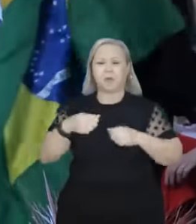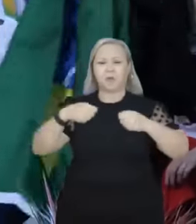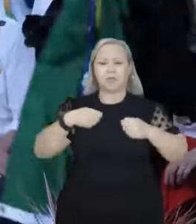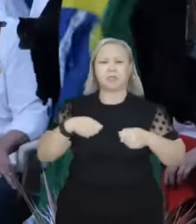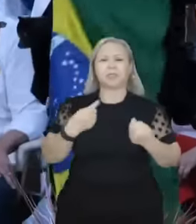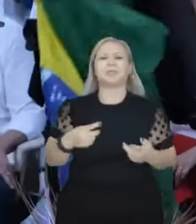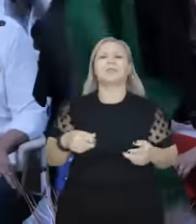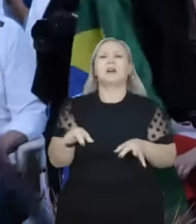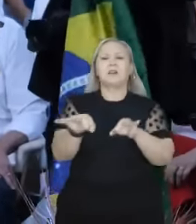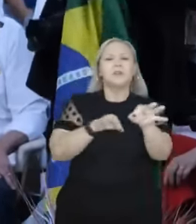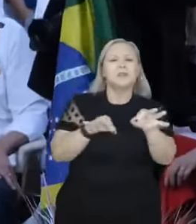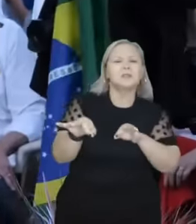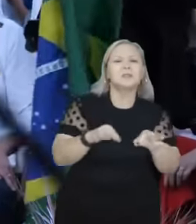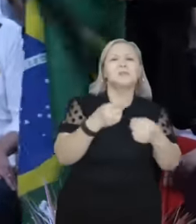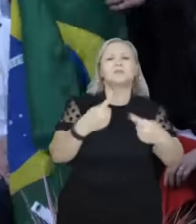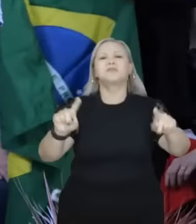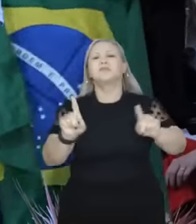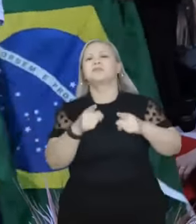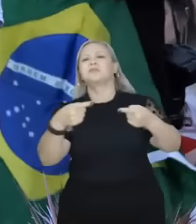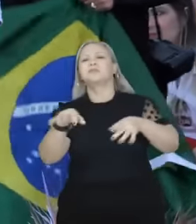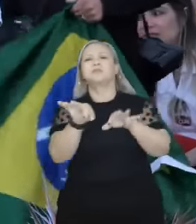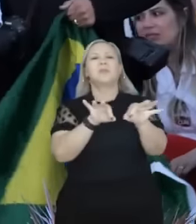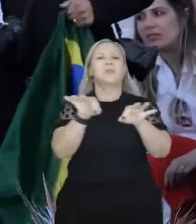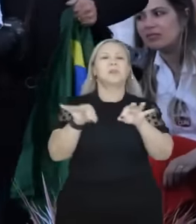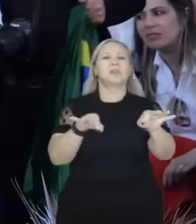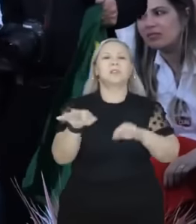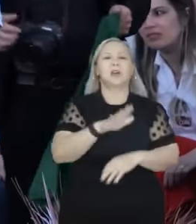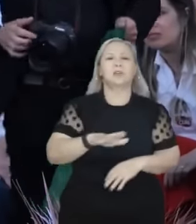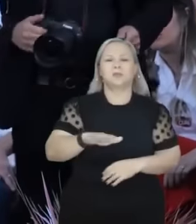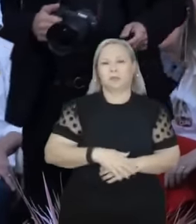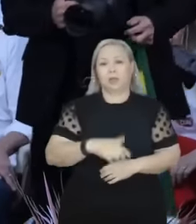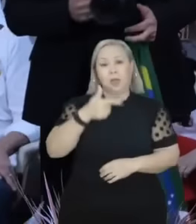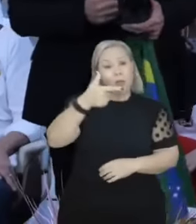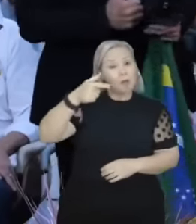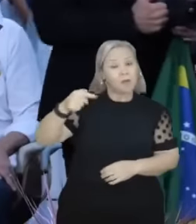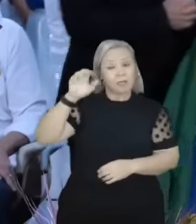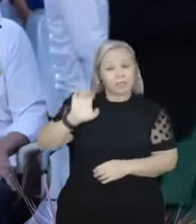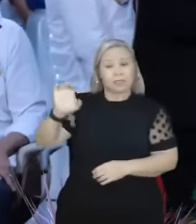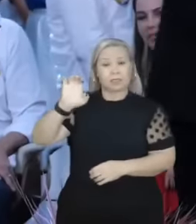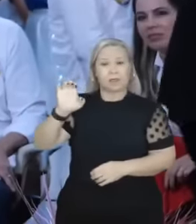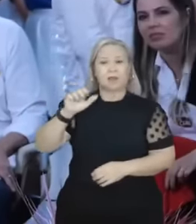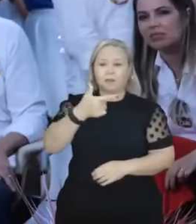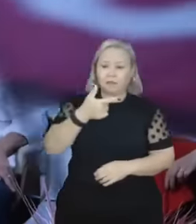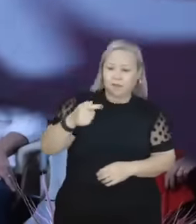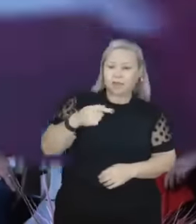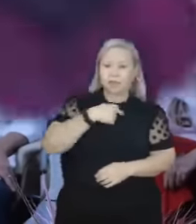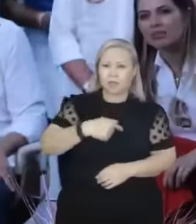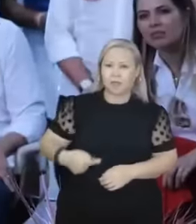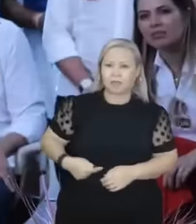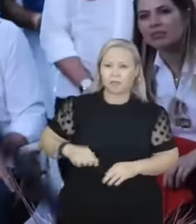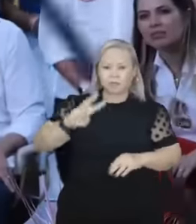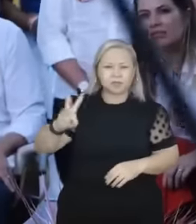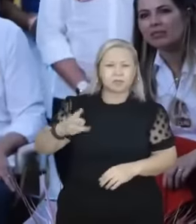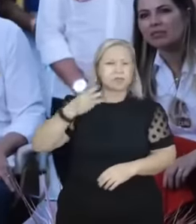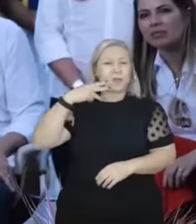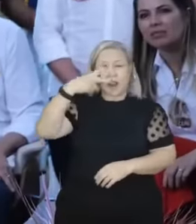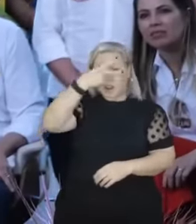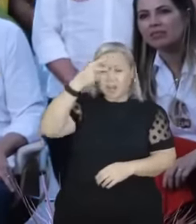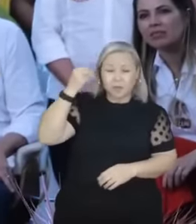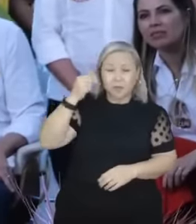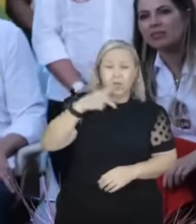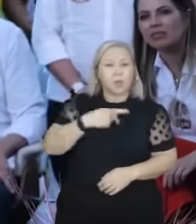São 22, 27 estados, 27 governadores, milhares de prefeitos. E o presidente tem que reger essa